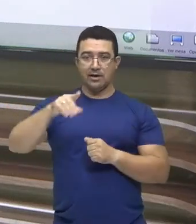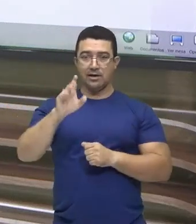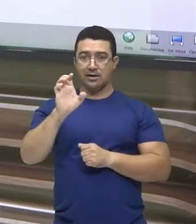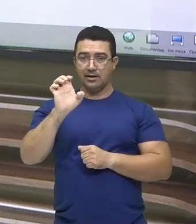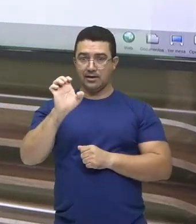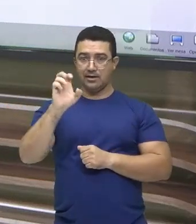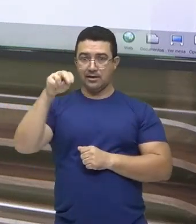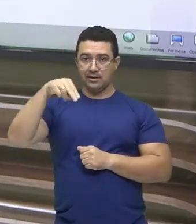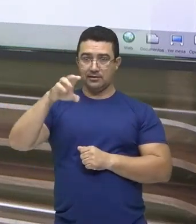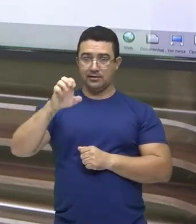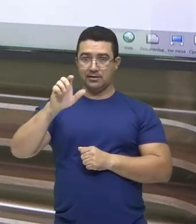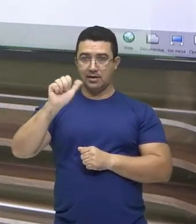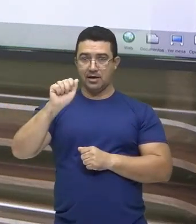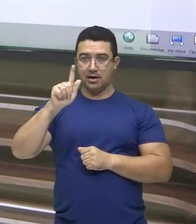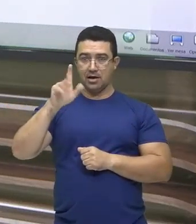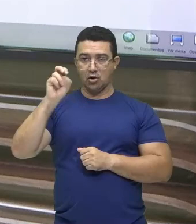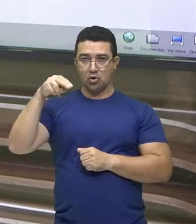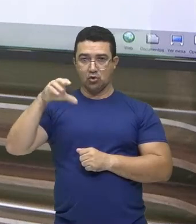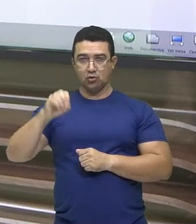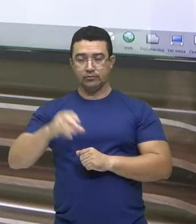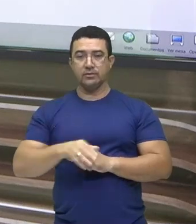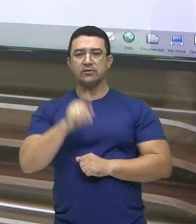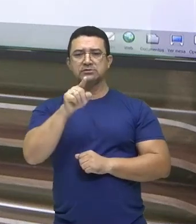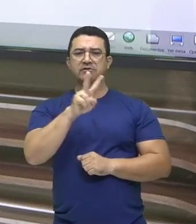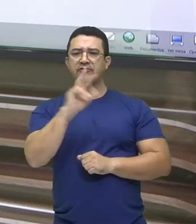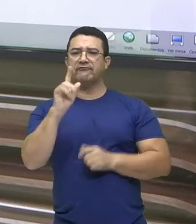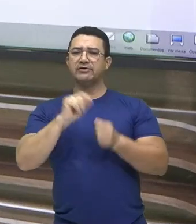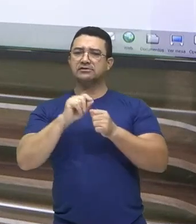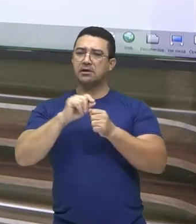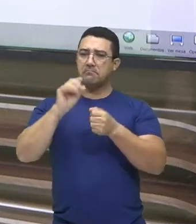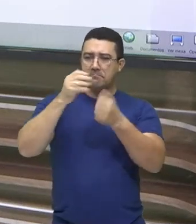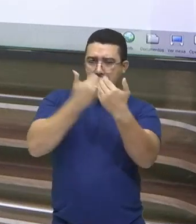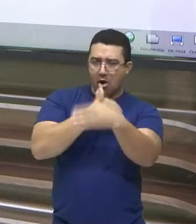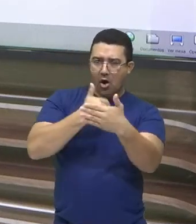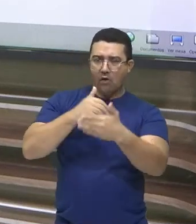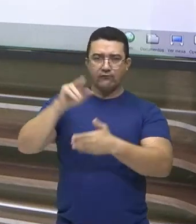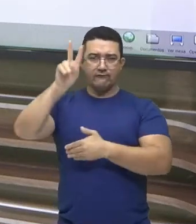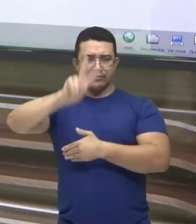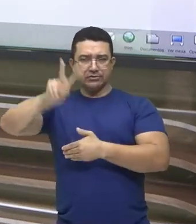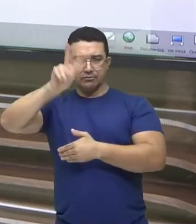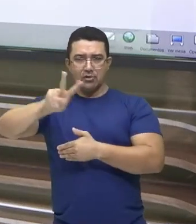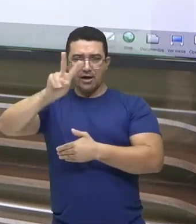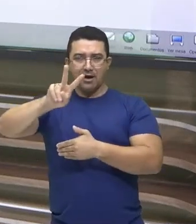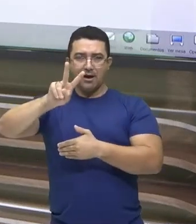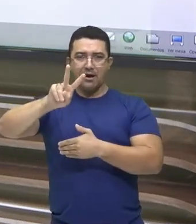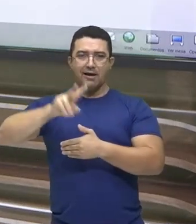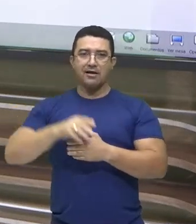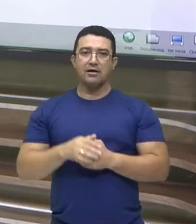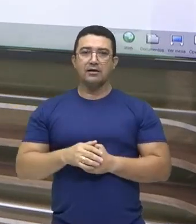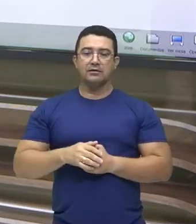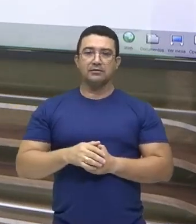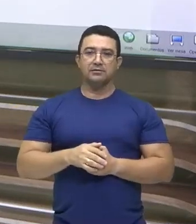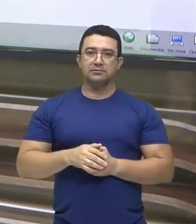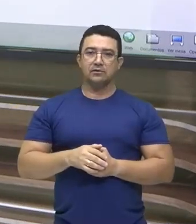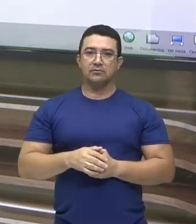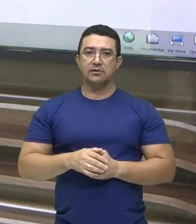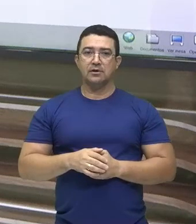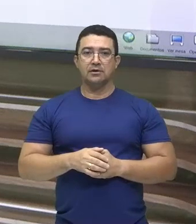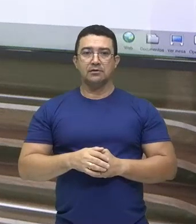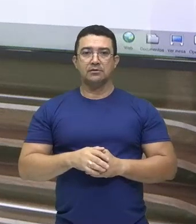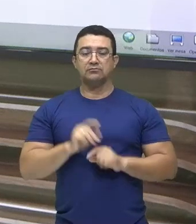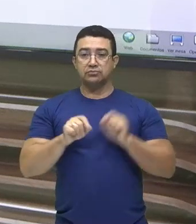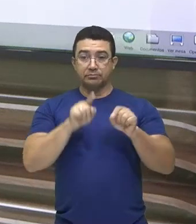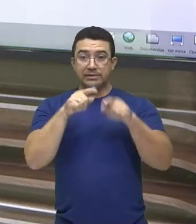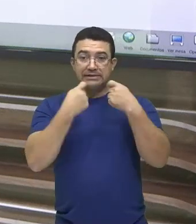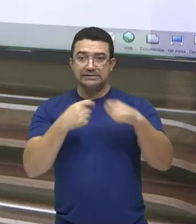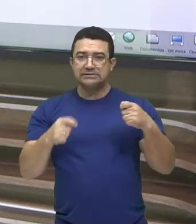fazer alguma prova, né, de vestibular, mini vestibular, o que for, né, uma outra pegadinha nesse tipo de questão também é